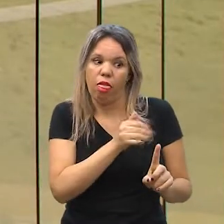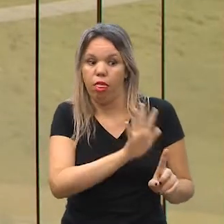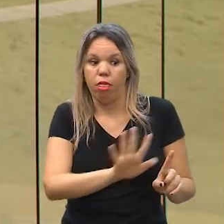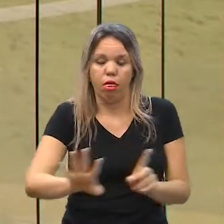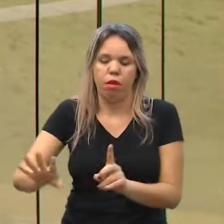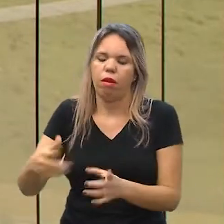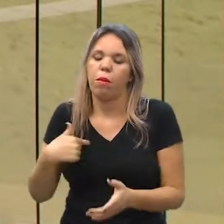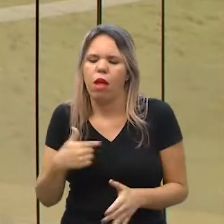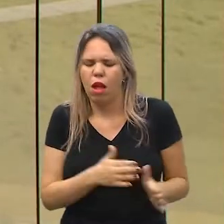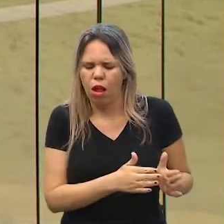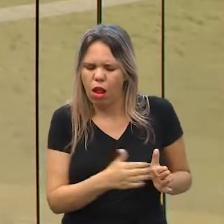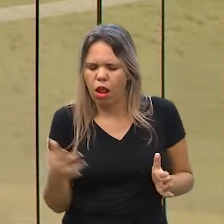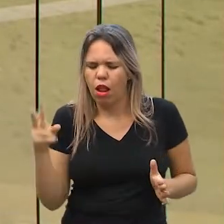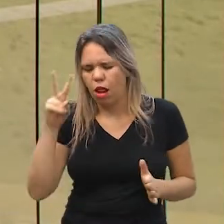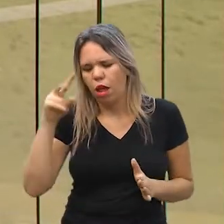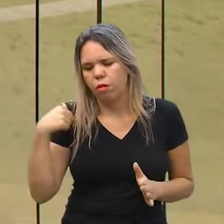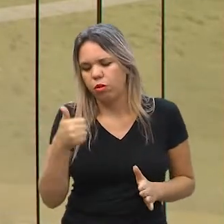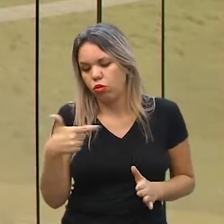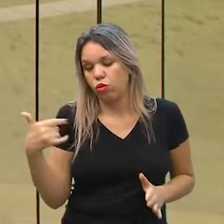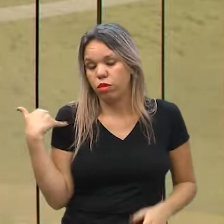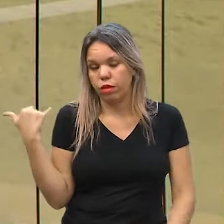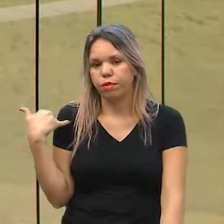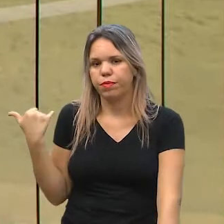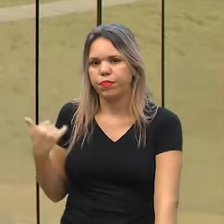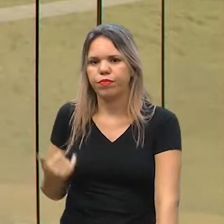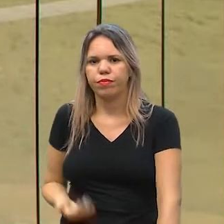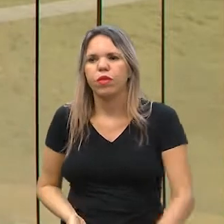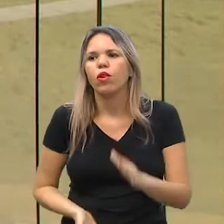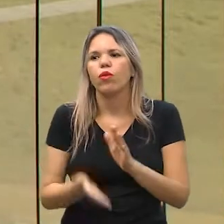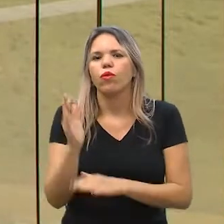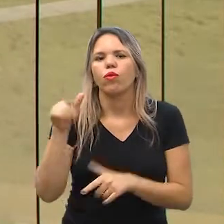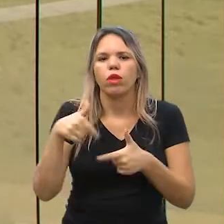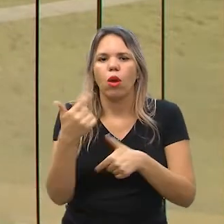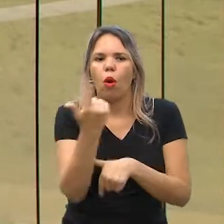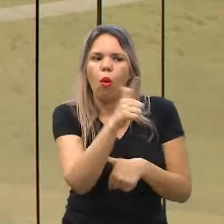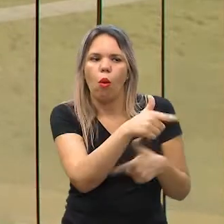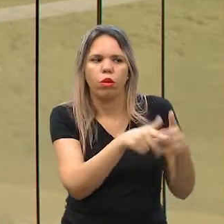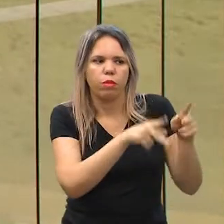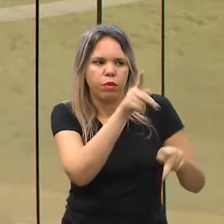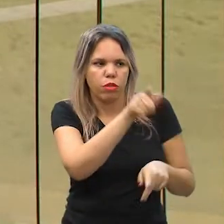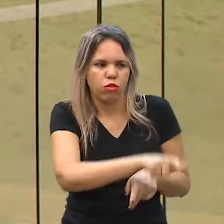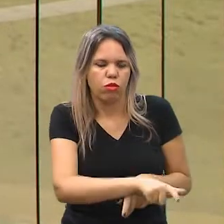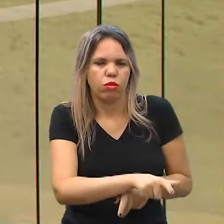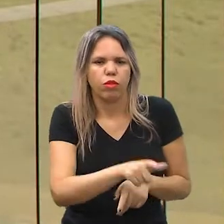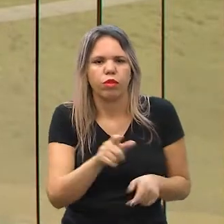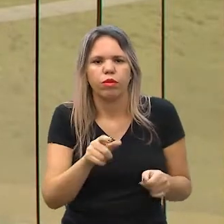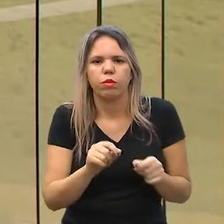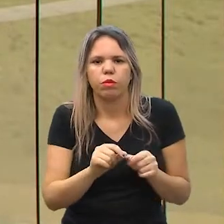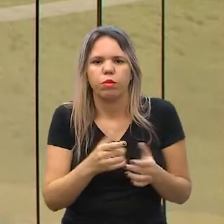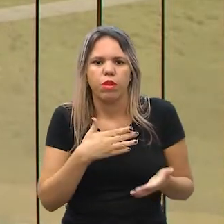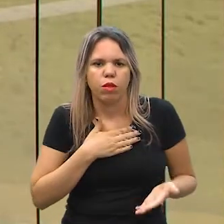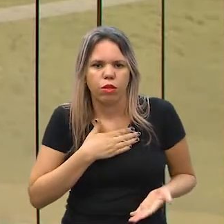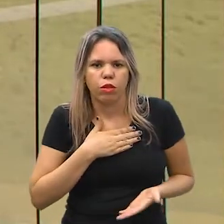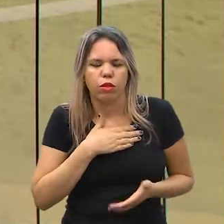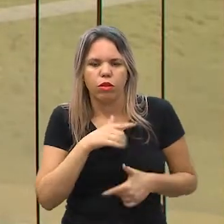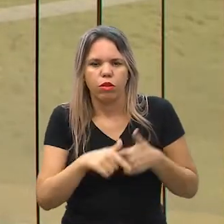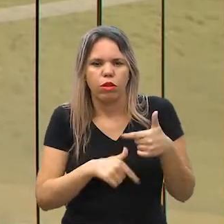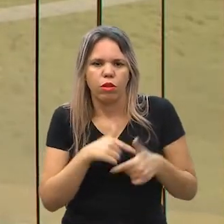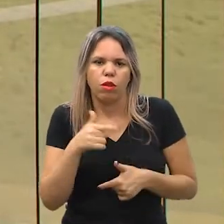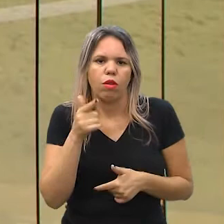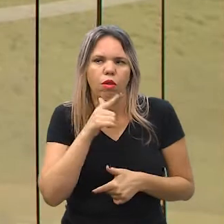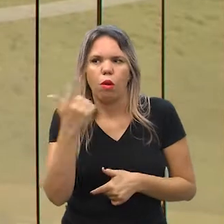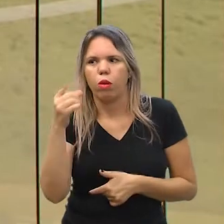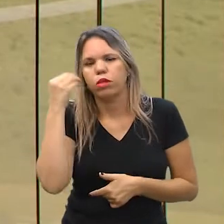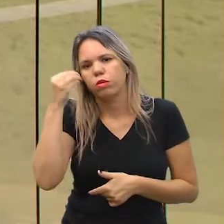desta fase, mas aos 12 anos eu saí para trabalhar para uma outra pessoa, que foi para mim um trabalho,